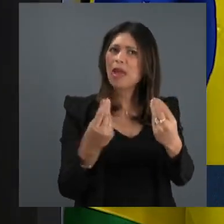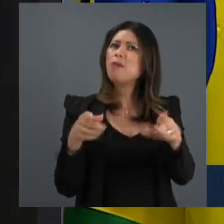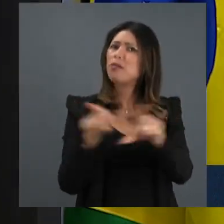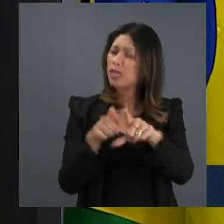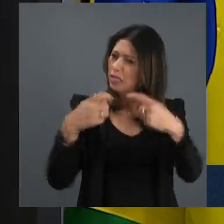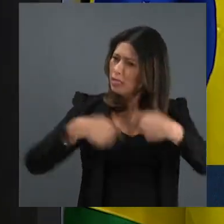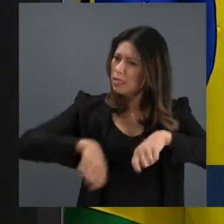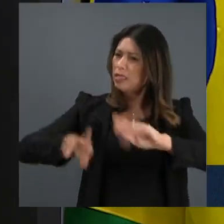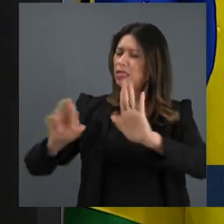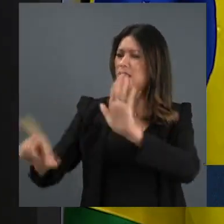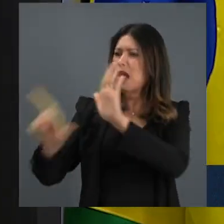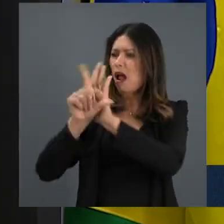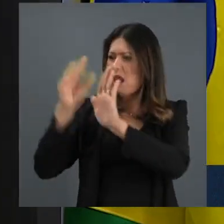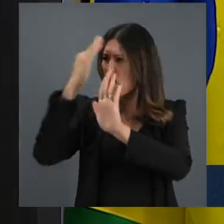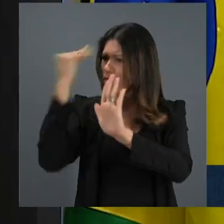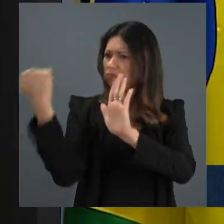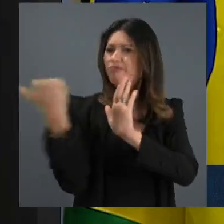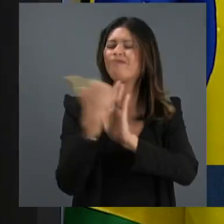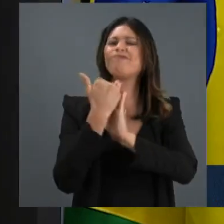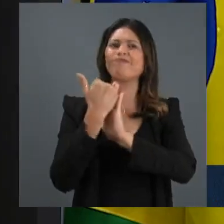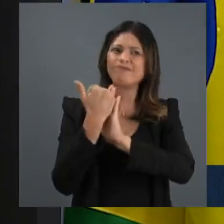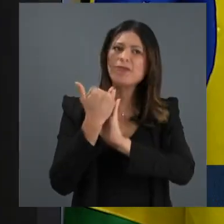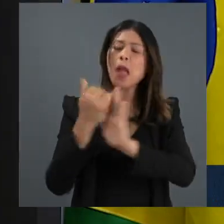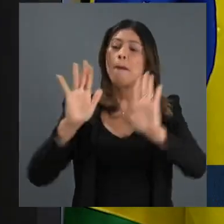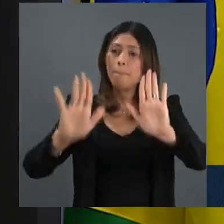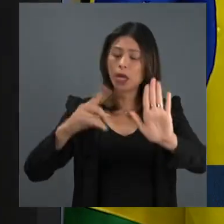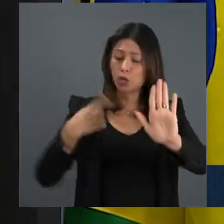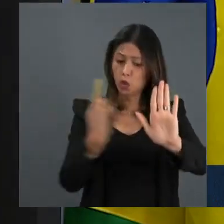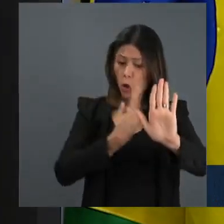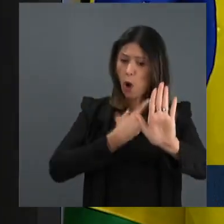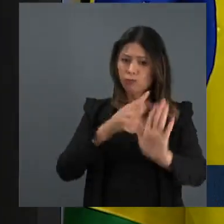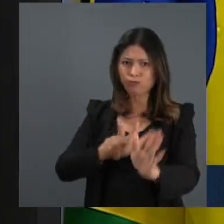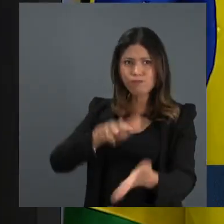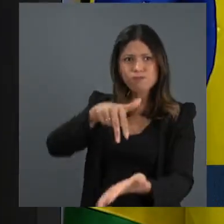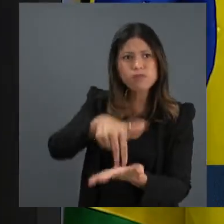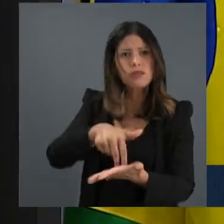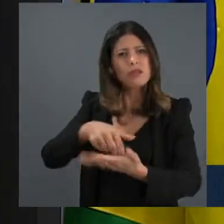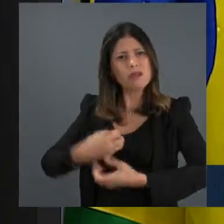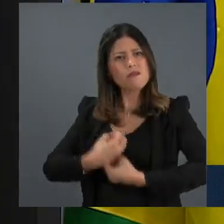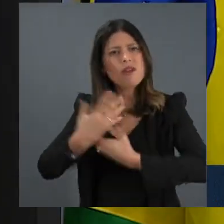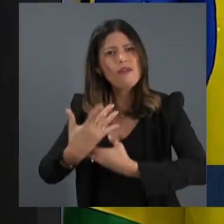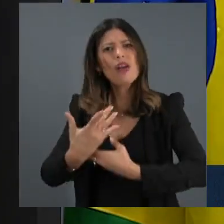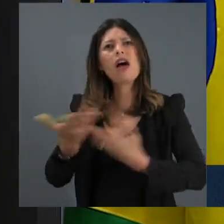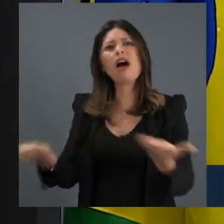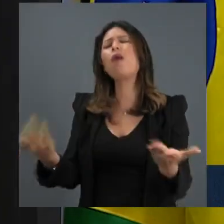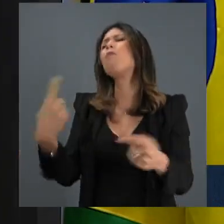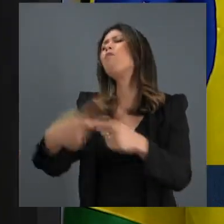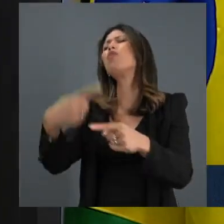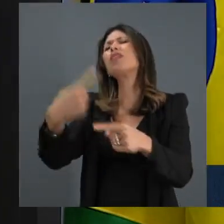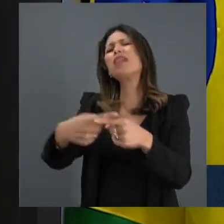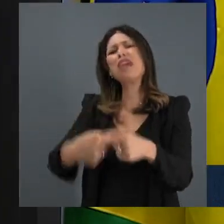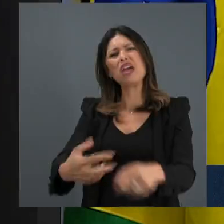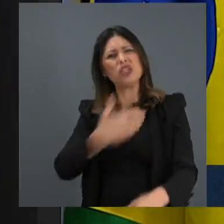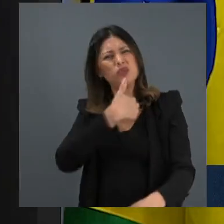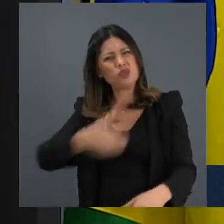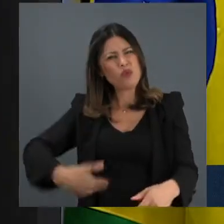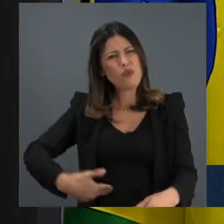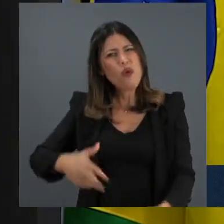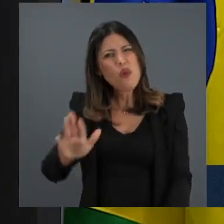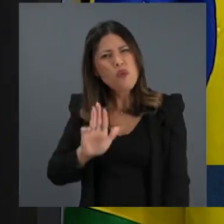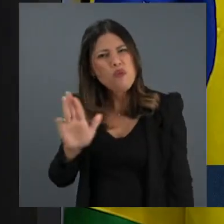lei. Nós temos que nos manifestar contra a irresponsabilidade desse governo Lula,